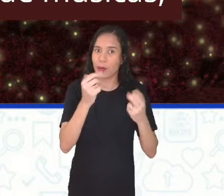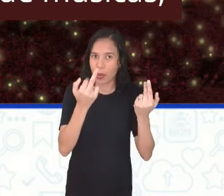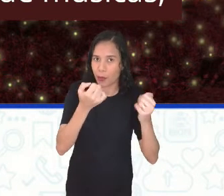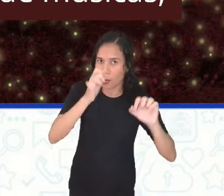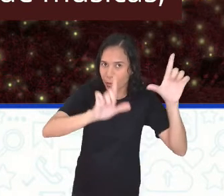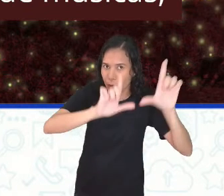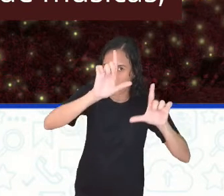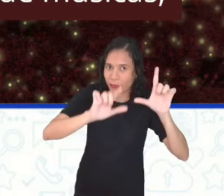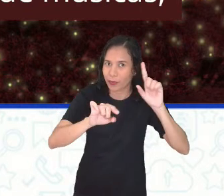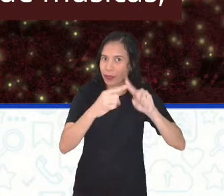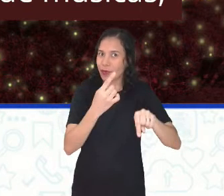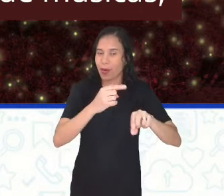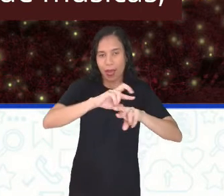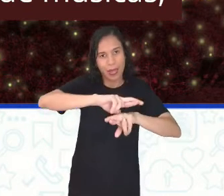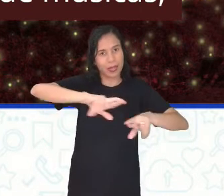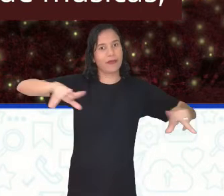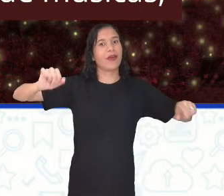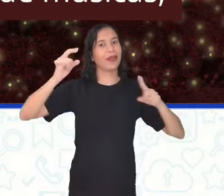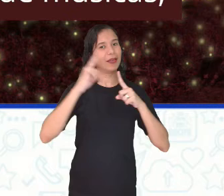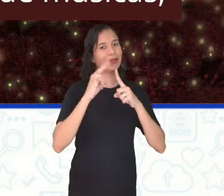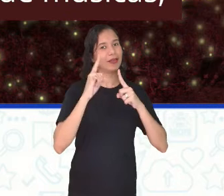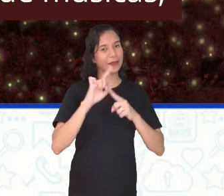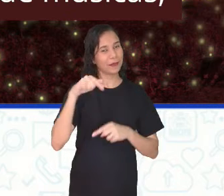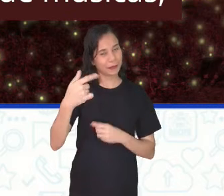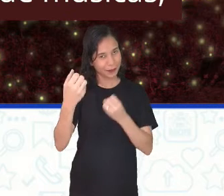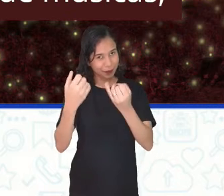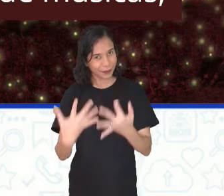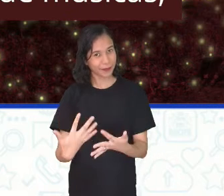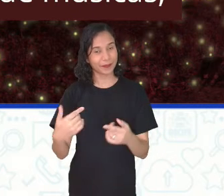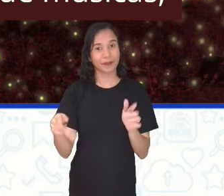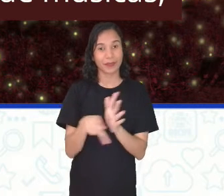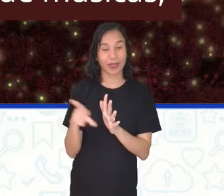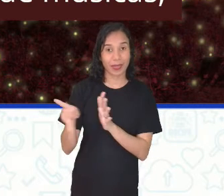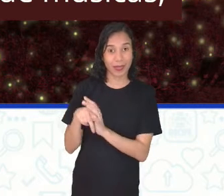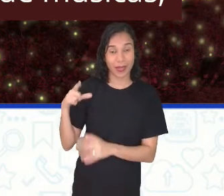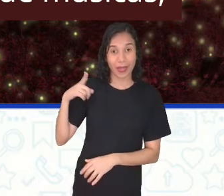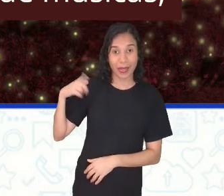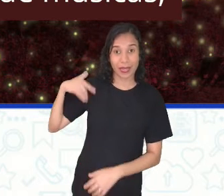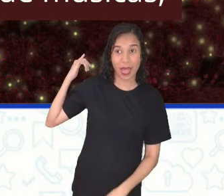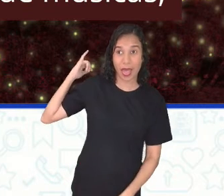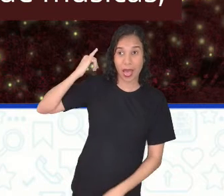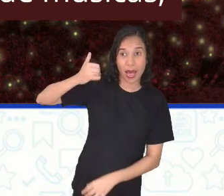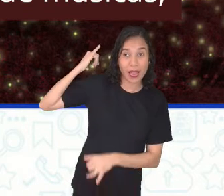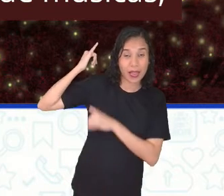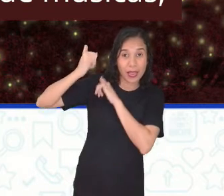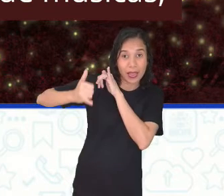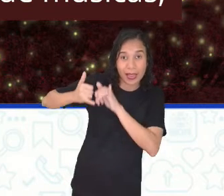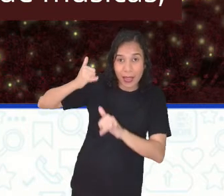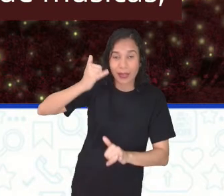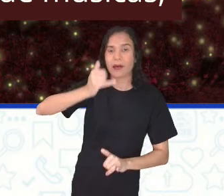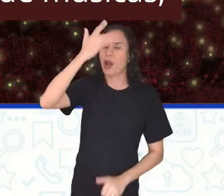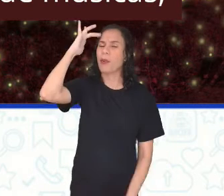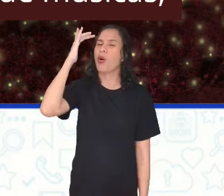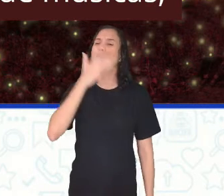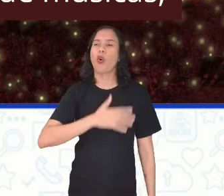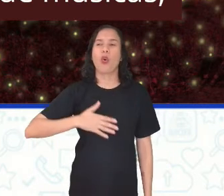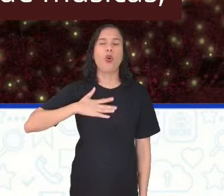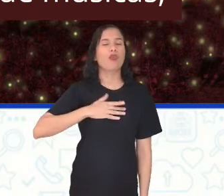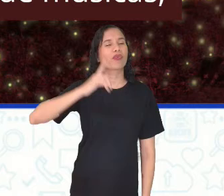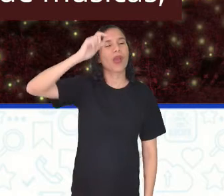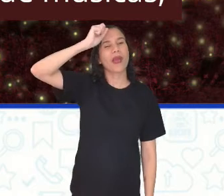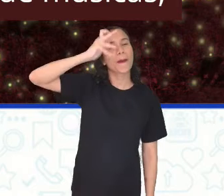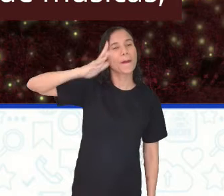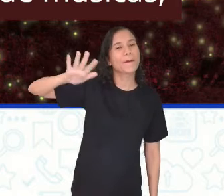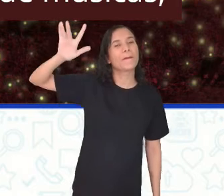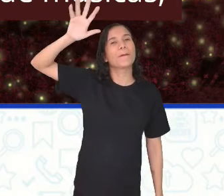aparecem na TV, tá? São outro tipo de novela escrita. As lendas, que todo mundo gosta bastante, é um lugar bem imaginativo,